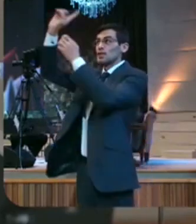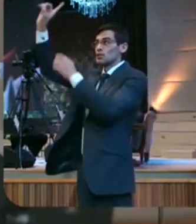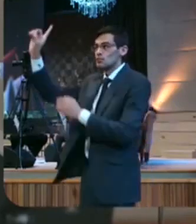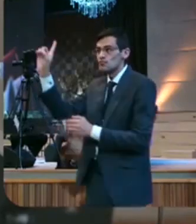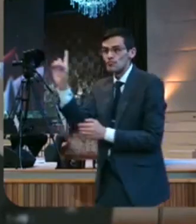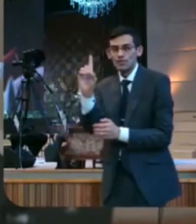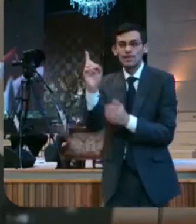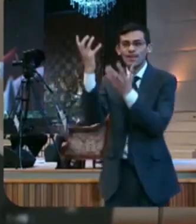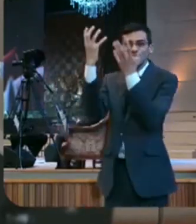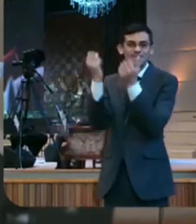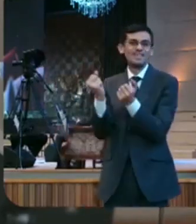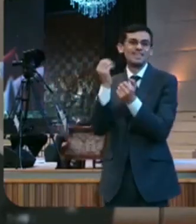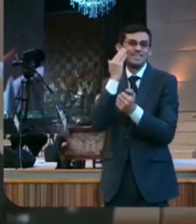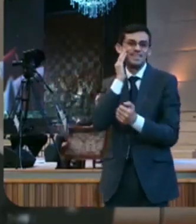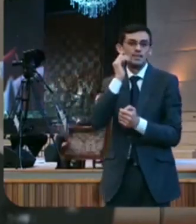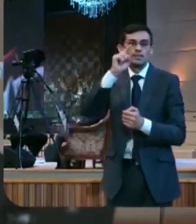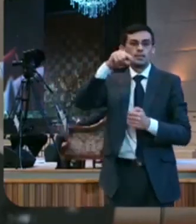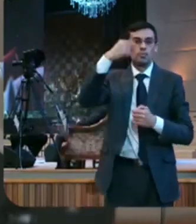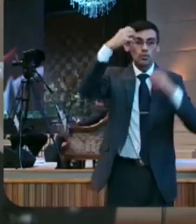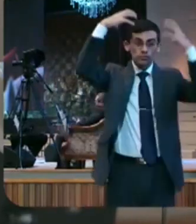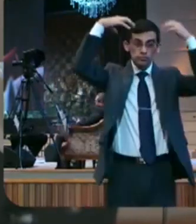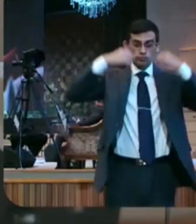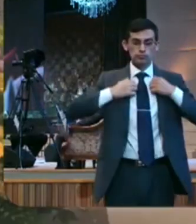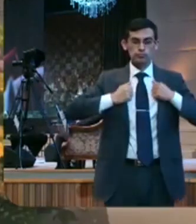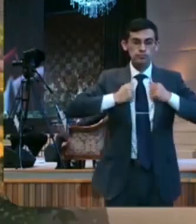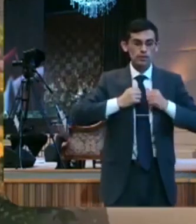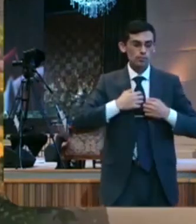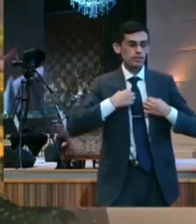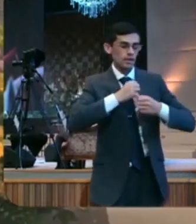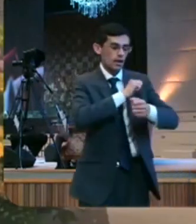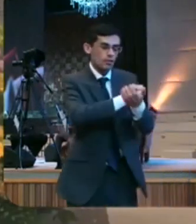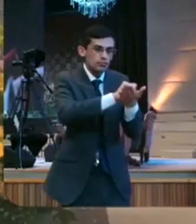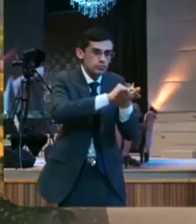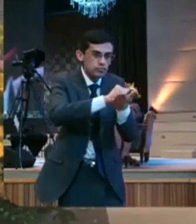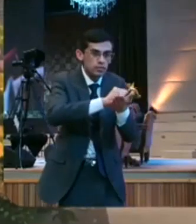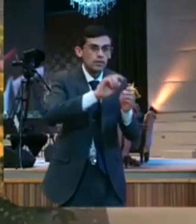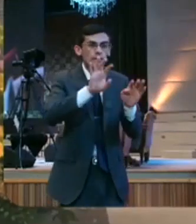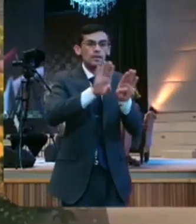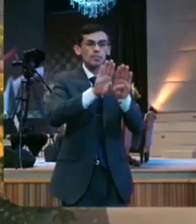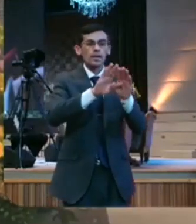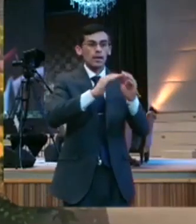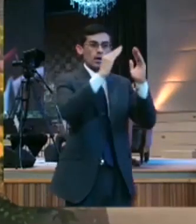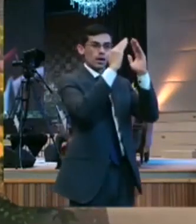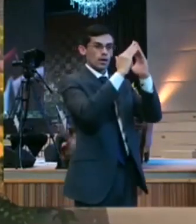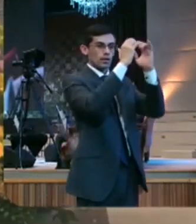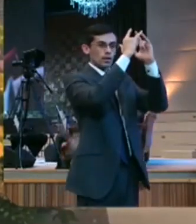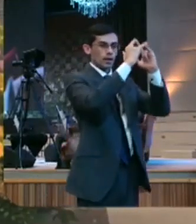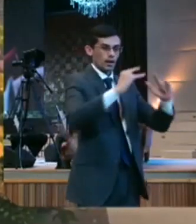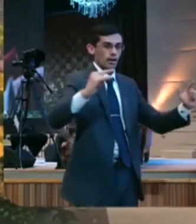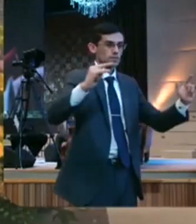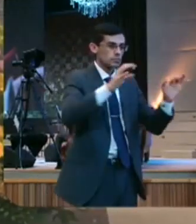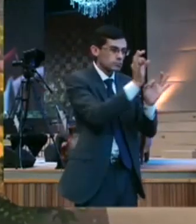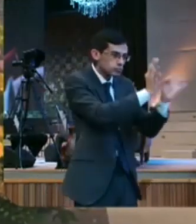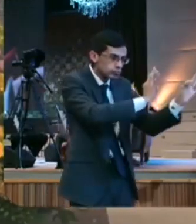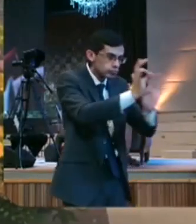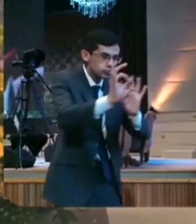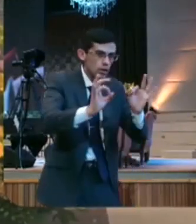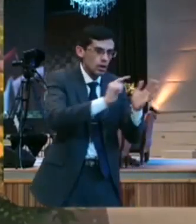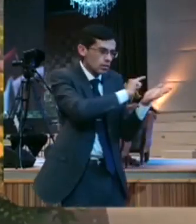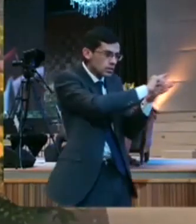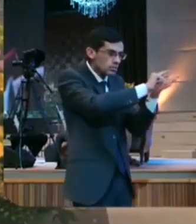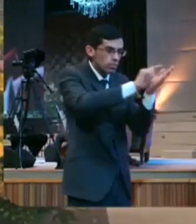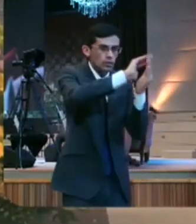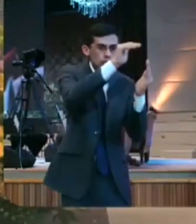é? Depois de tomar banho, de lavar a roupa, eles tinham que arrumar a casa, ver se tinha alguma coisa